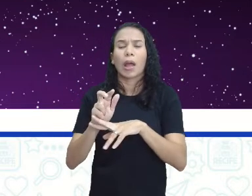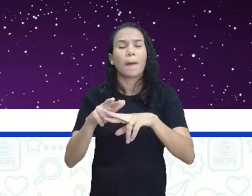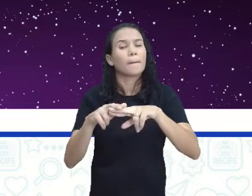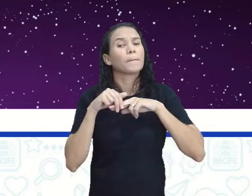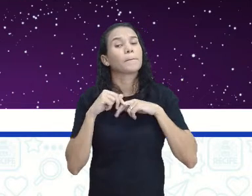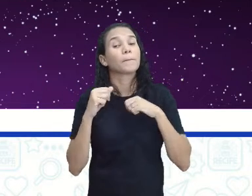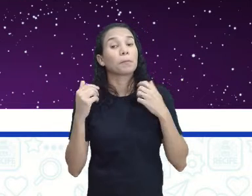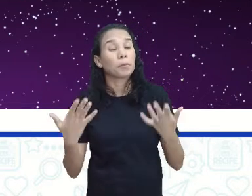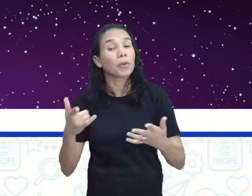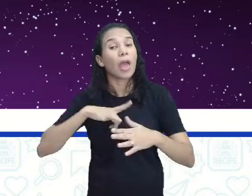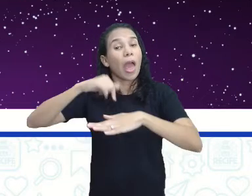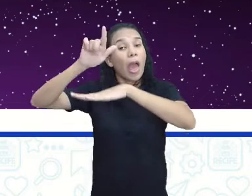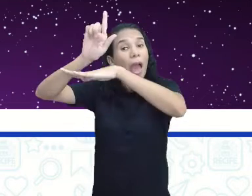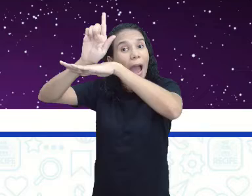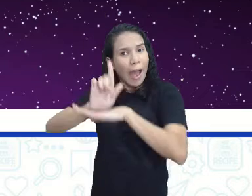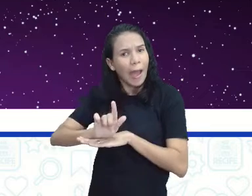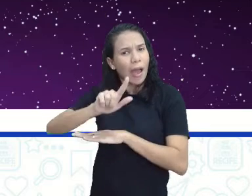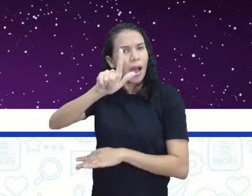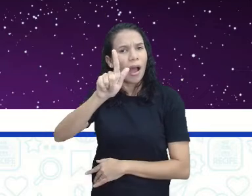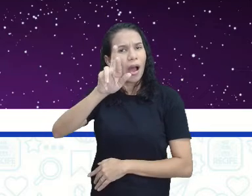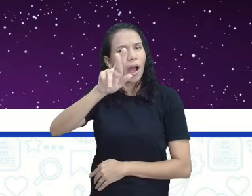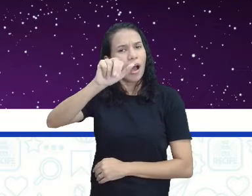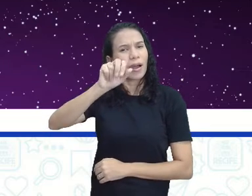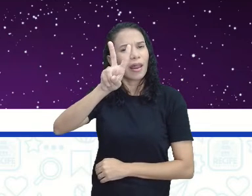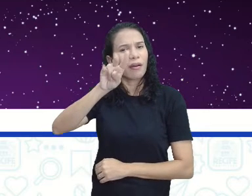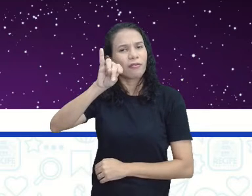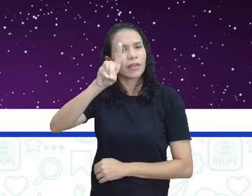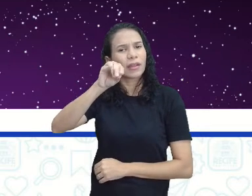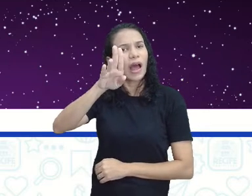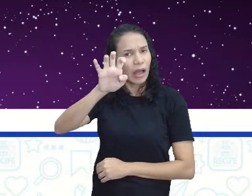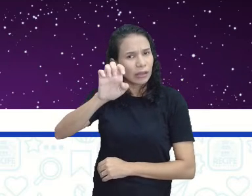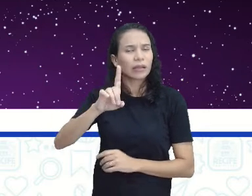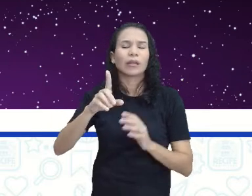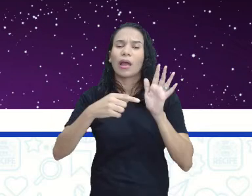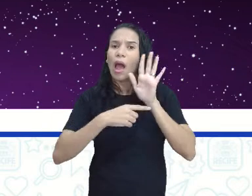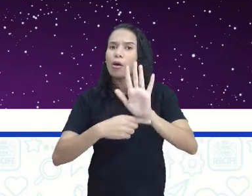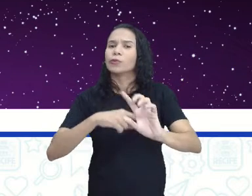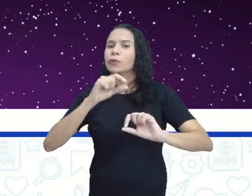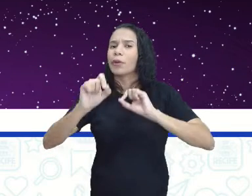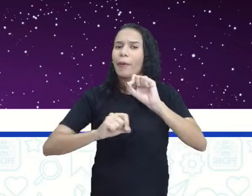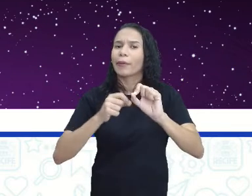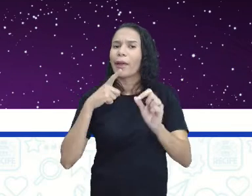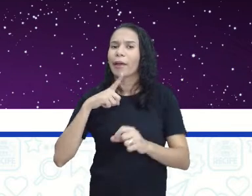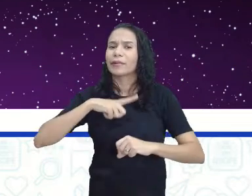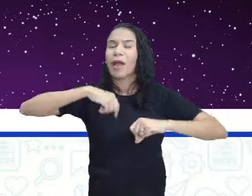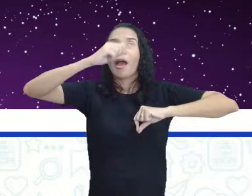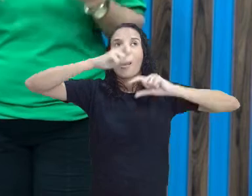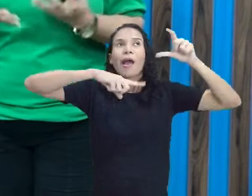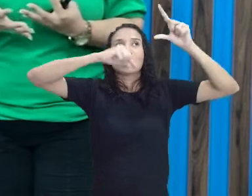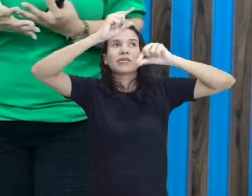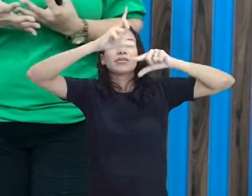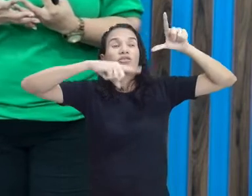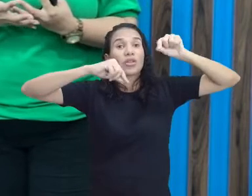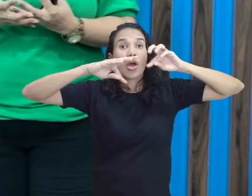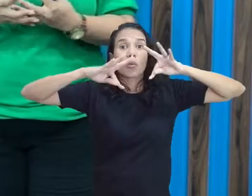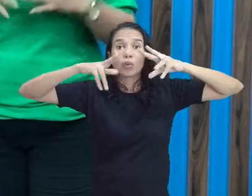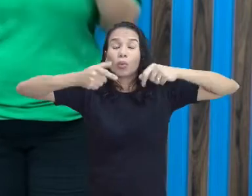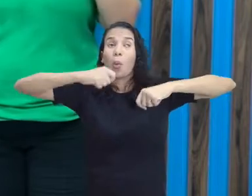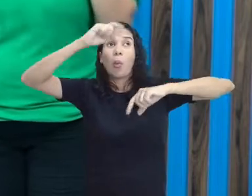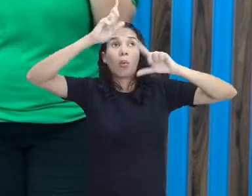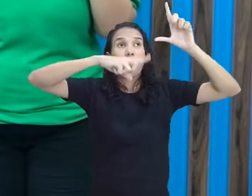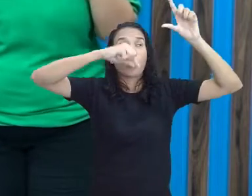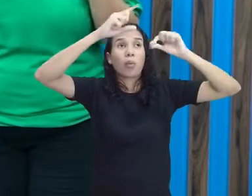Porque a gravidade ajuda a manter essas estrelas, né? Toda a composição de